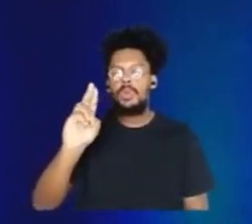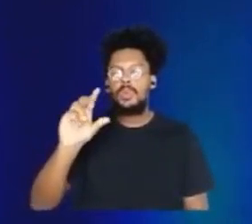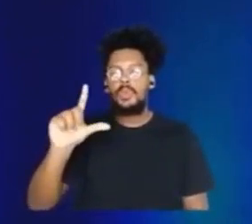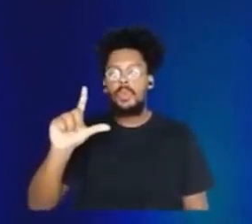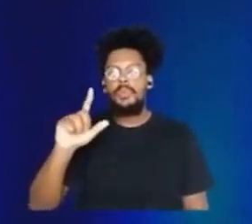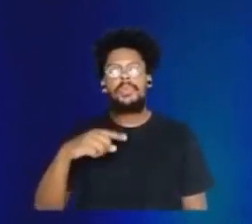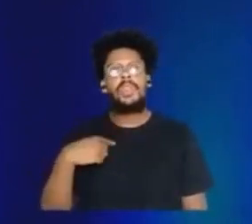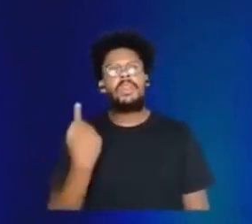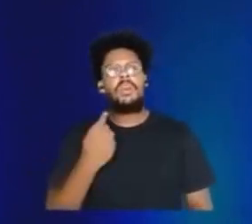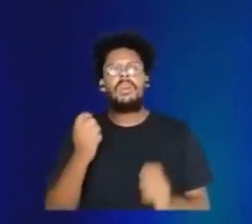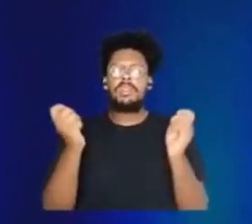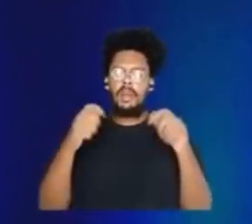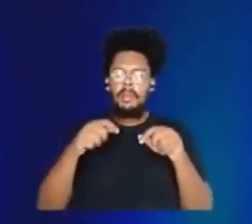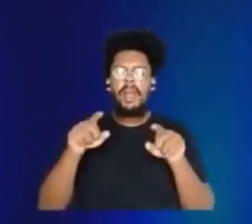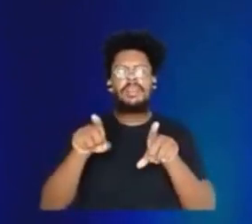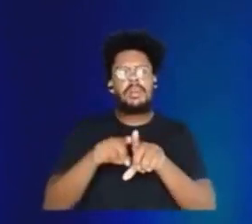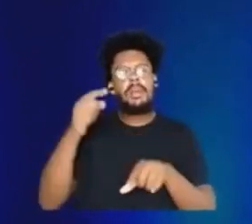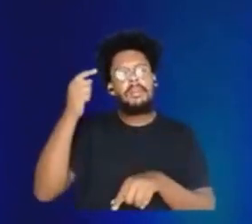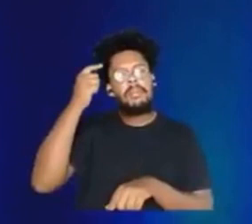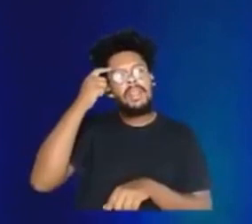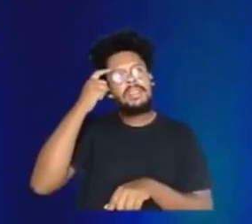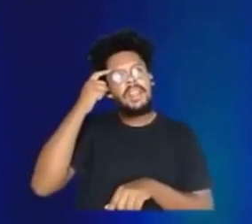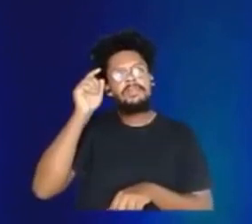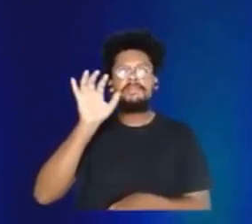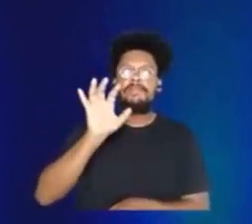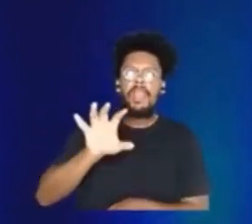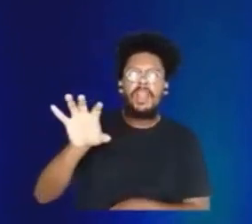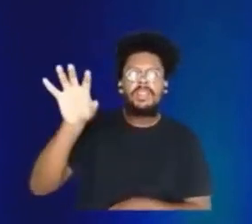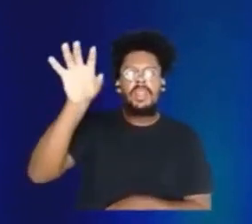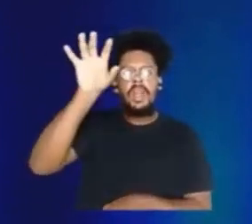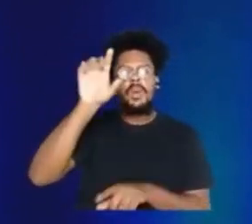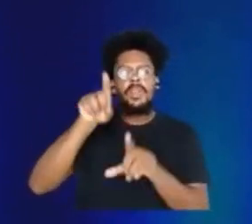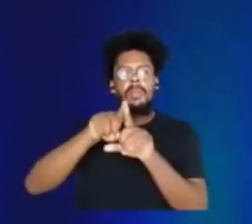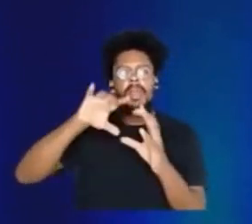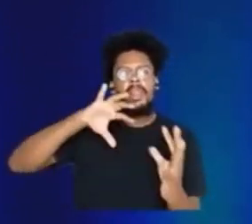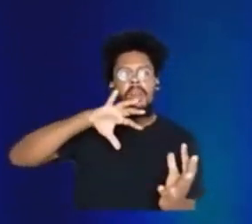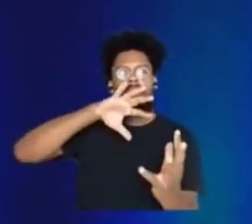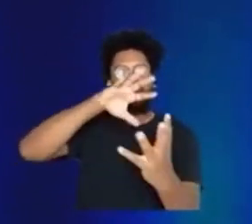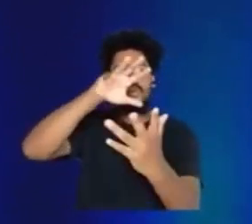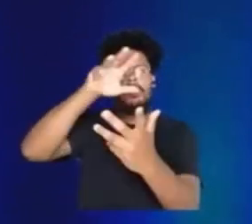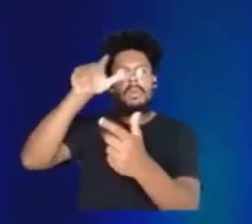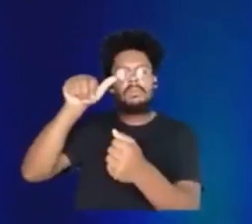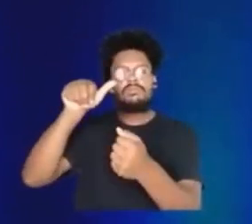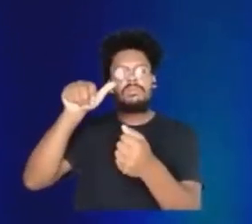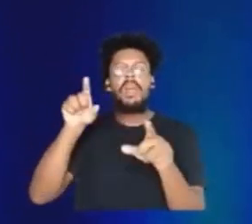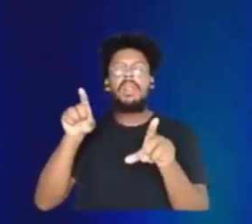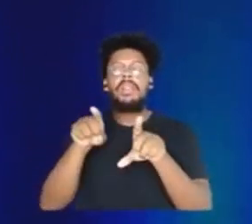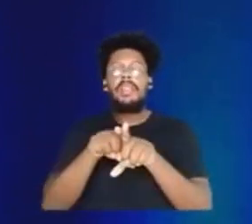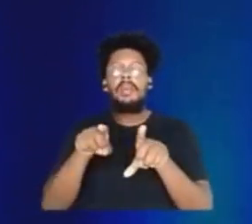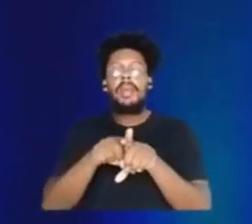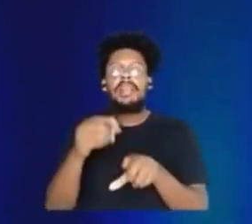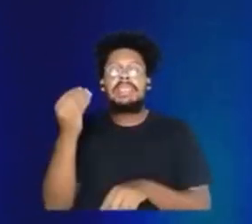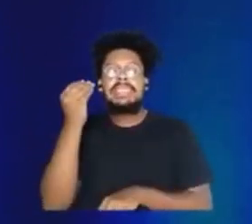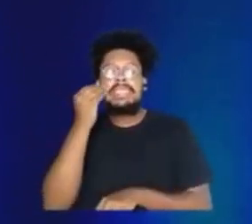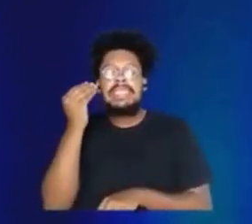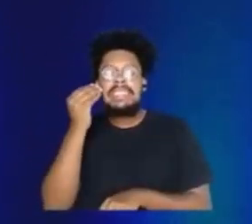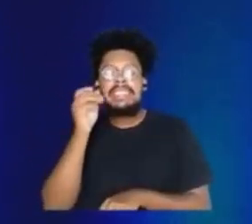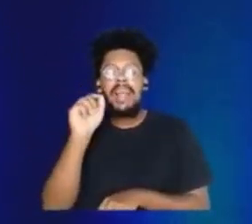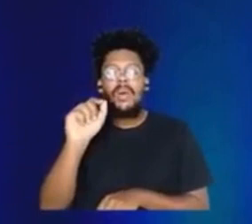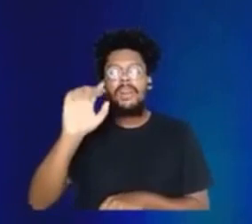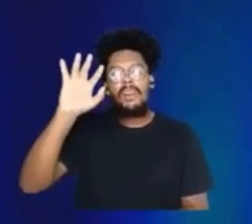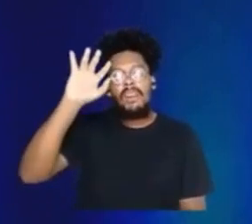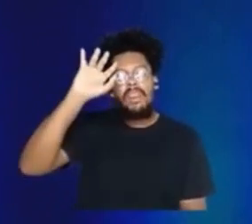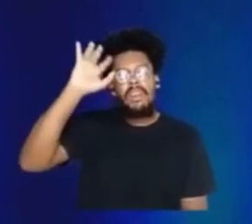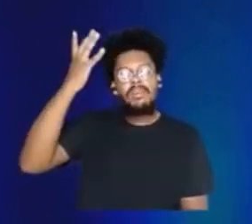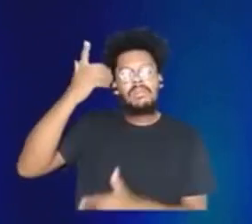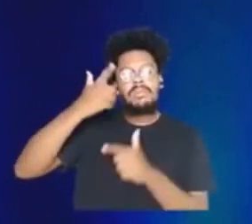enfim, regional ou global, e, de certa maneira, buscar aproximar as soluções que o Brasil vai dar também de